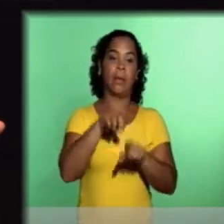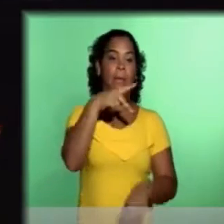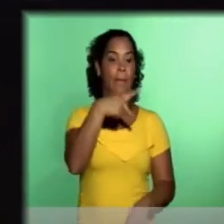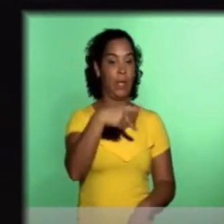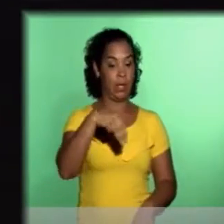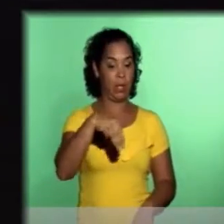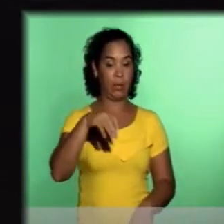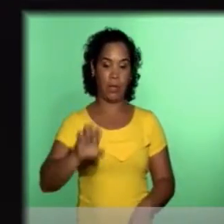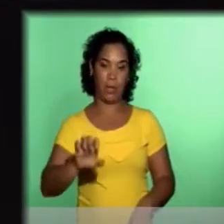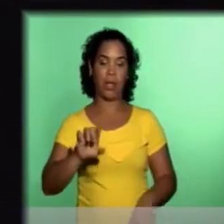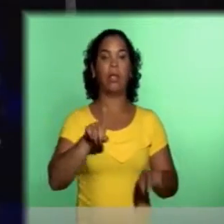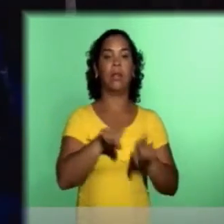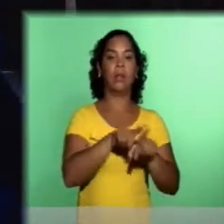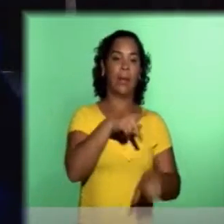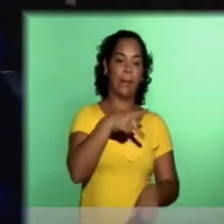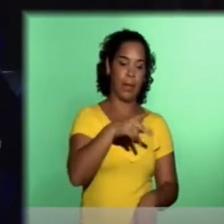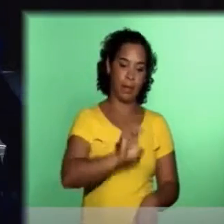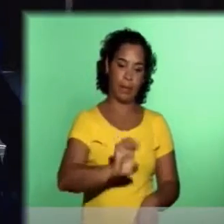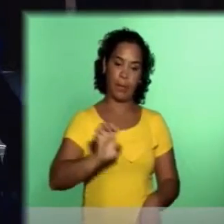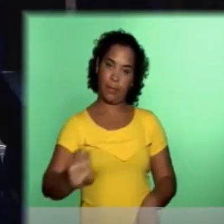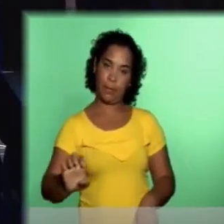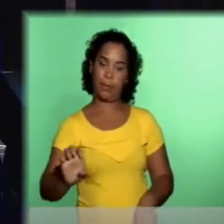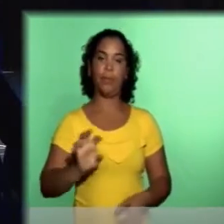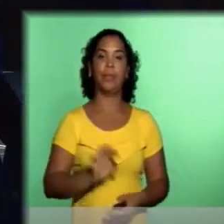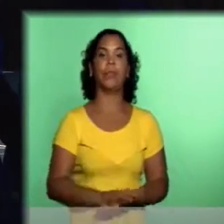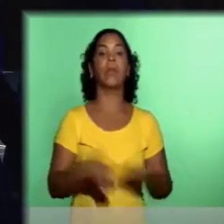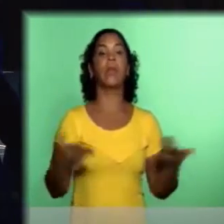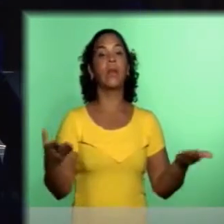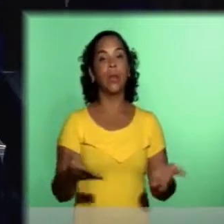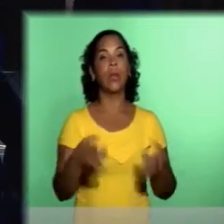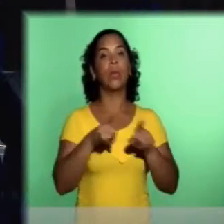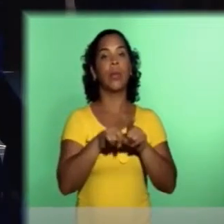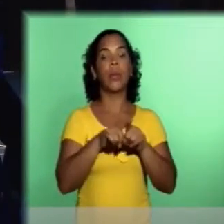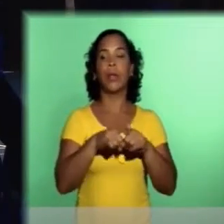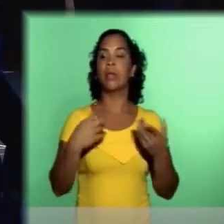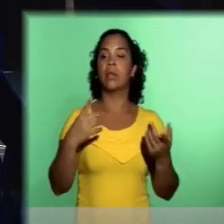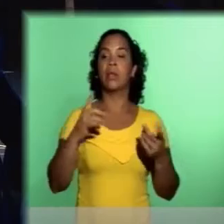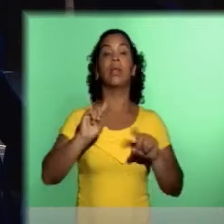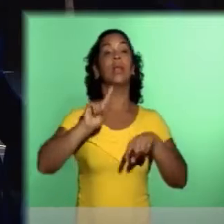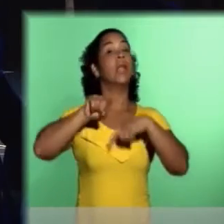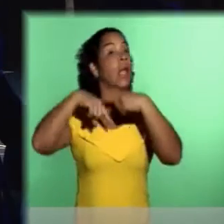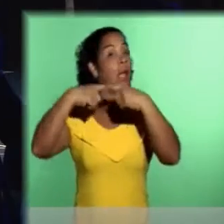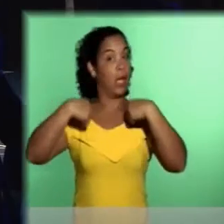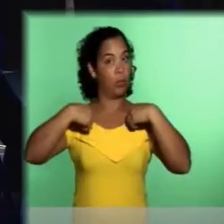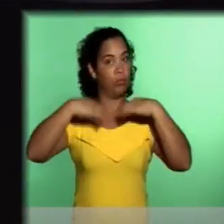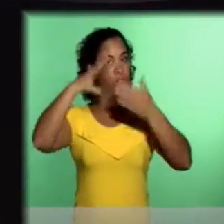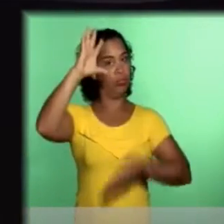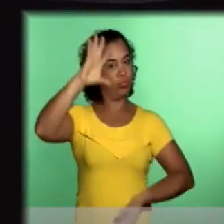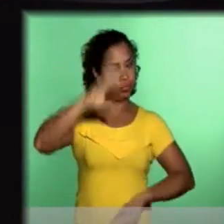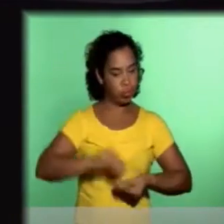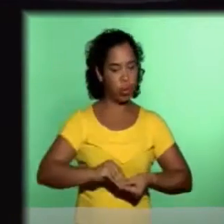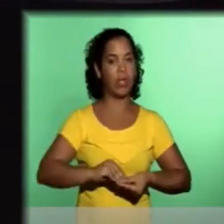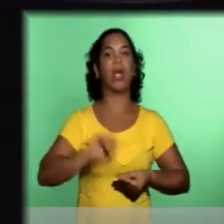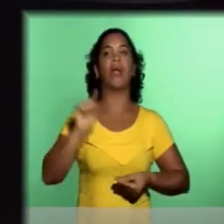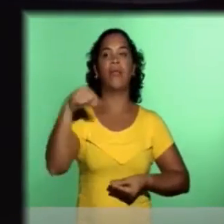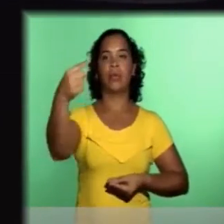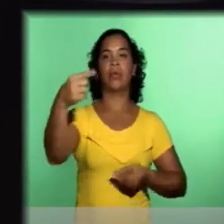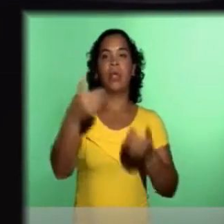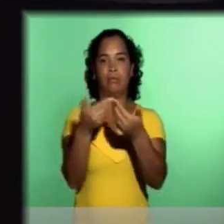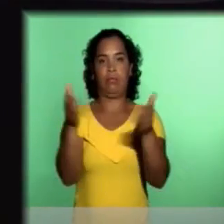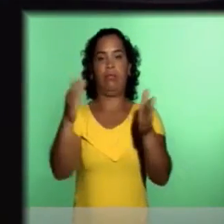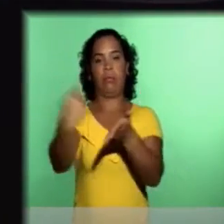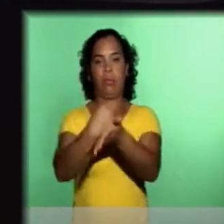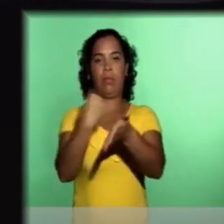planos estaduais. Eu já adianto, e depois a gente vai abrir para perguntas, para vocês tirarem dúvidas, eu já adianto que